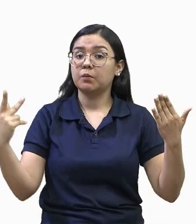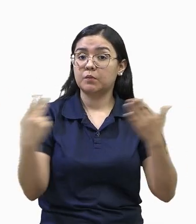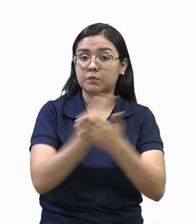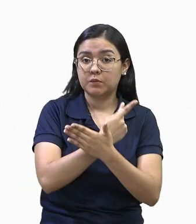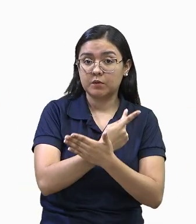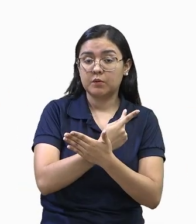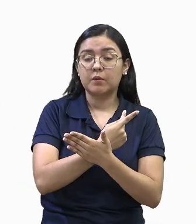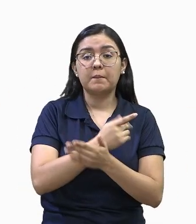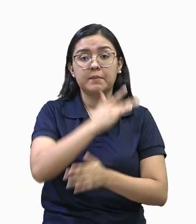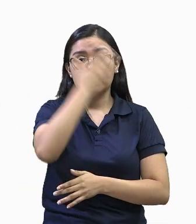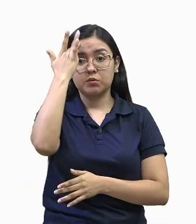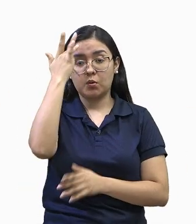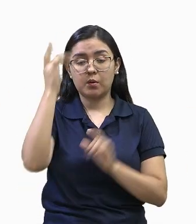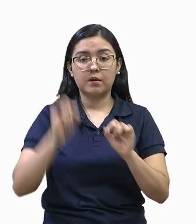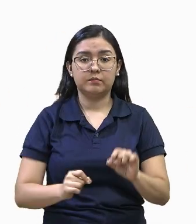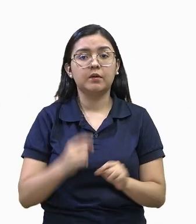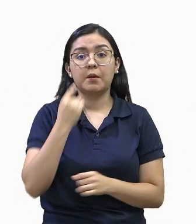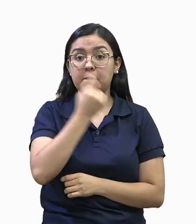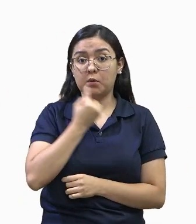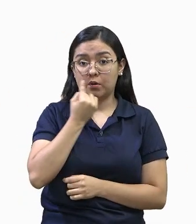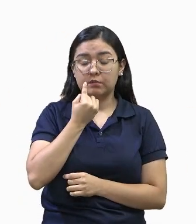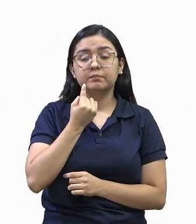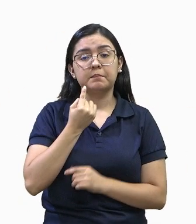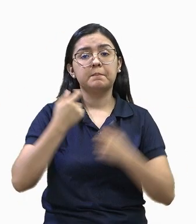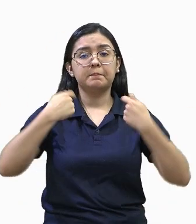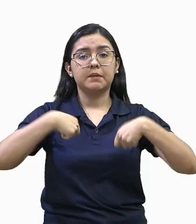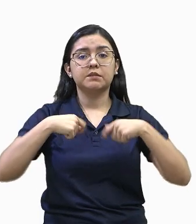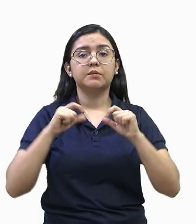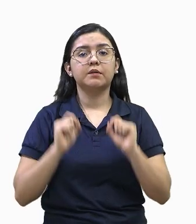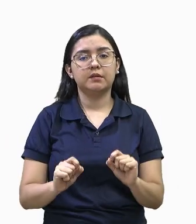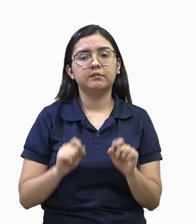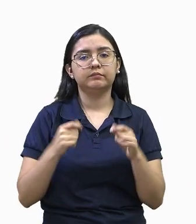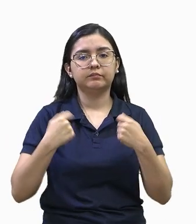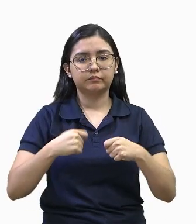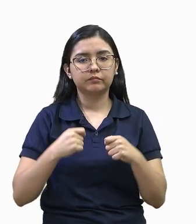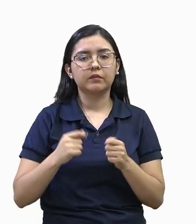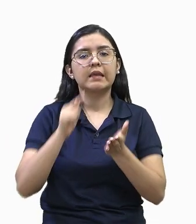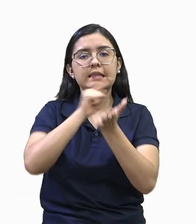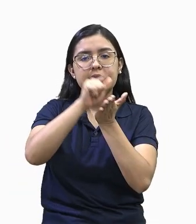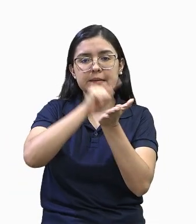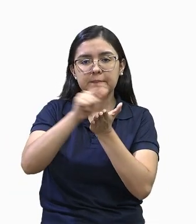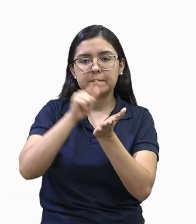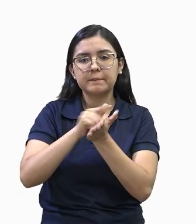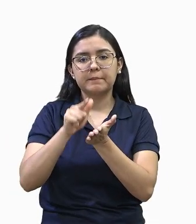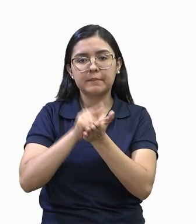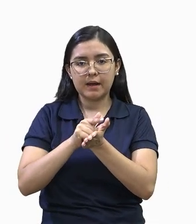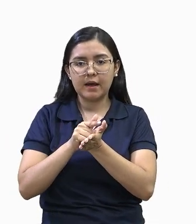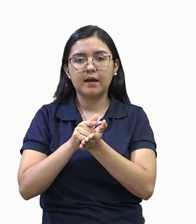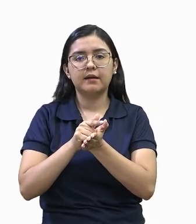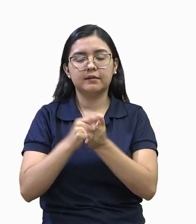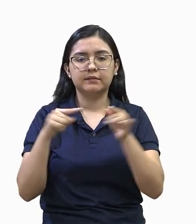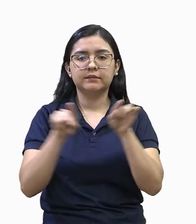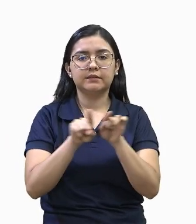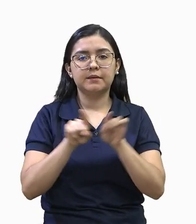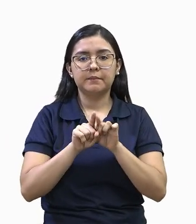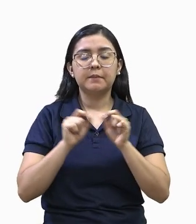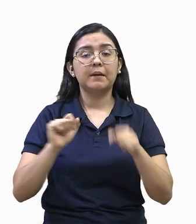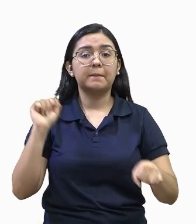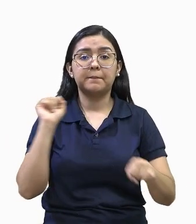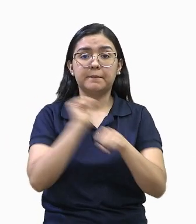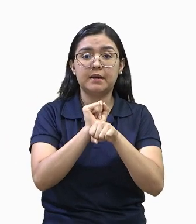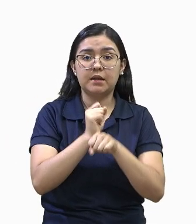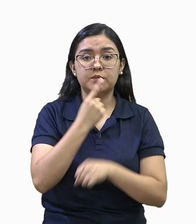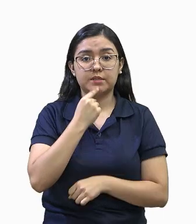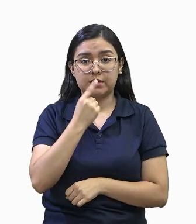boca machucada, já sabe, tem que botar um pano limpo, uma gaze, estancar o